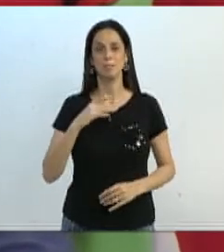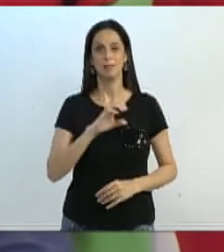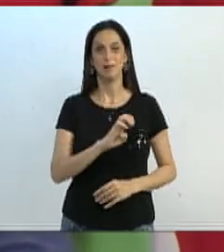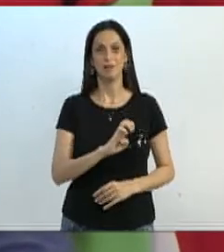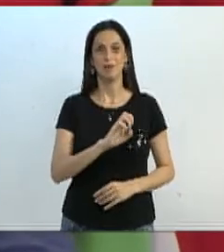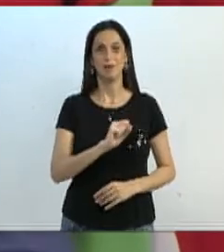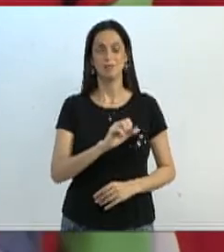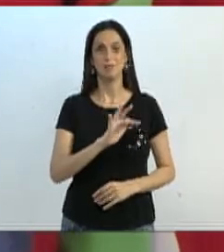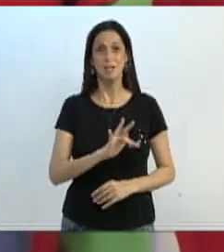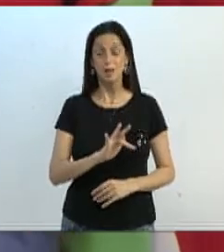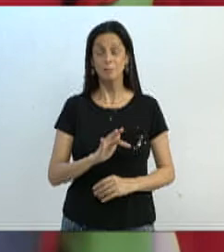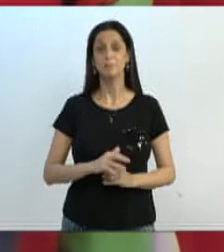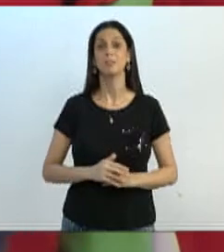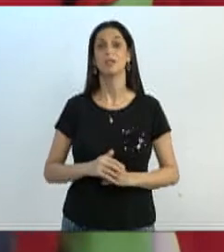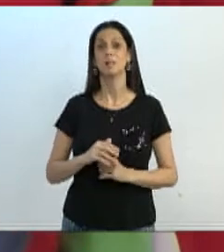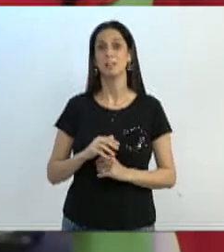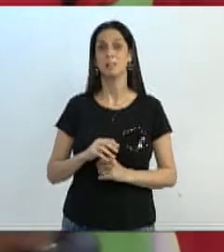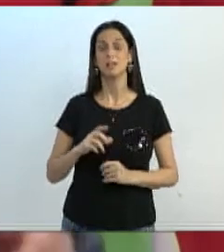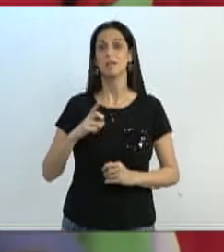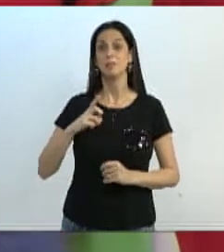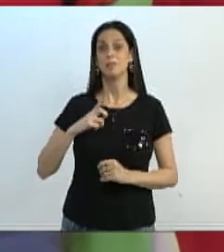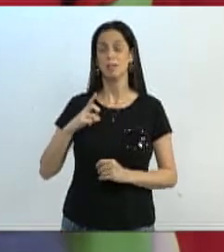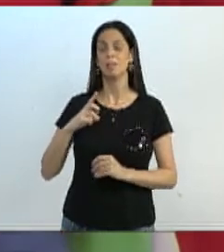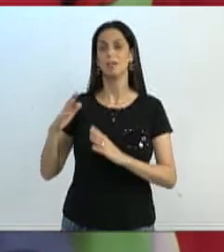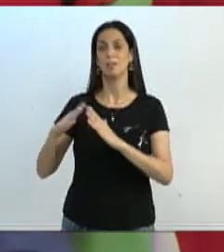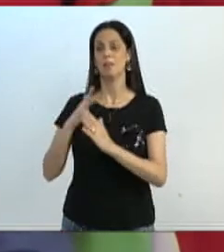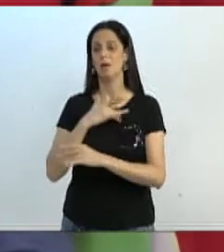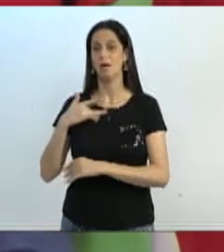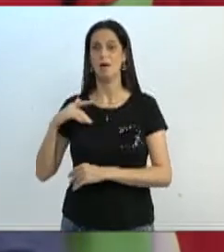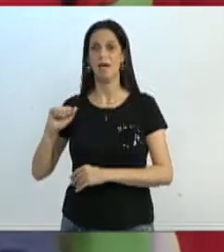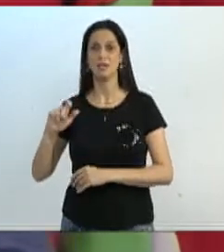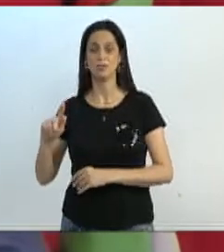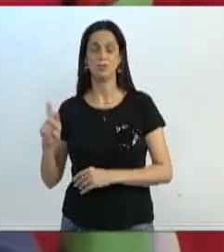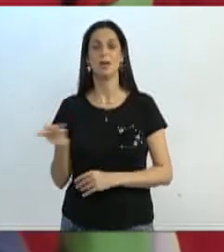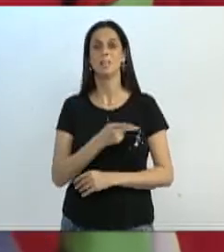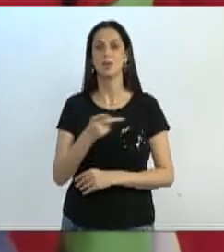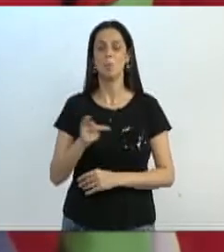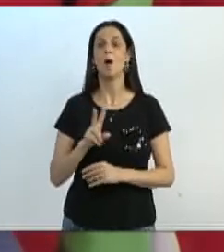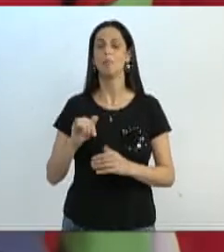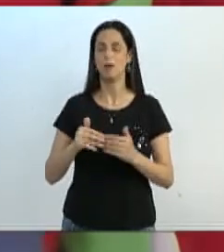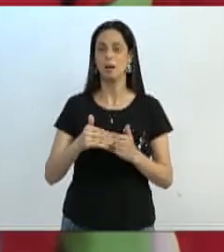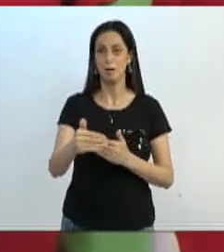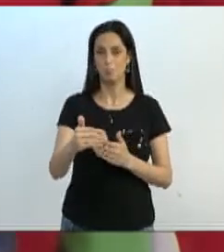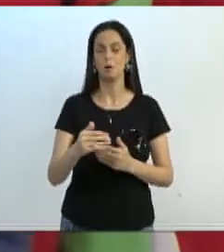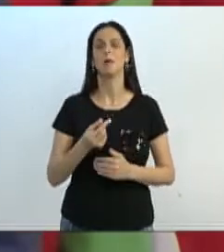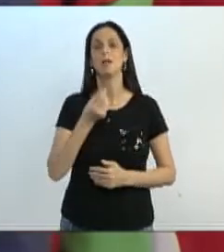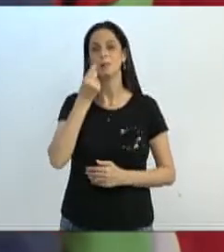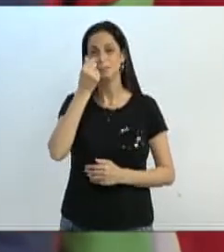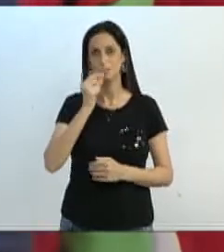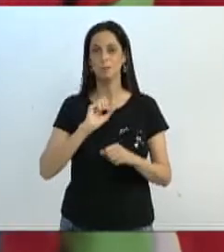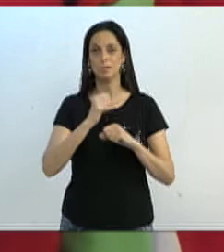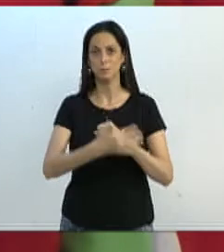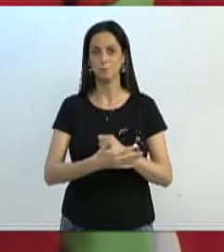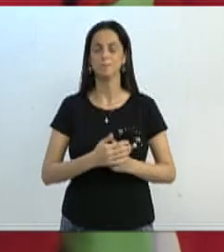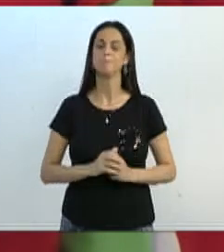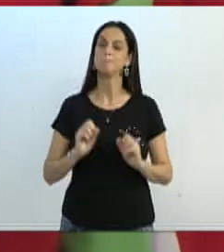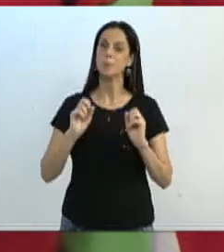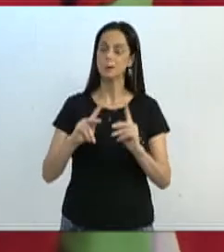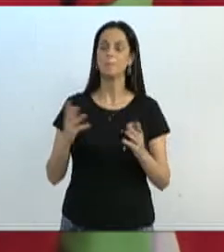poder atender essas demandas que está indo para lá. Eu quero falar um pouquinho sobre o sistema viário da cidade de